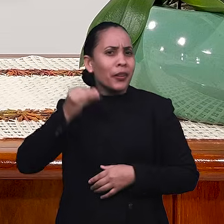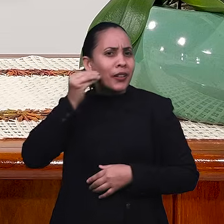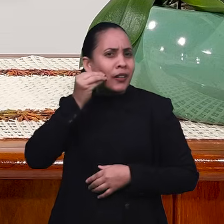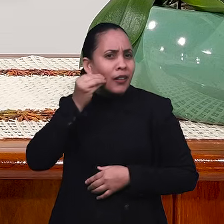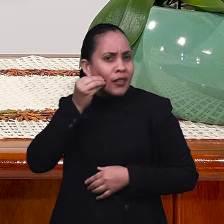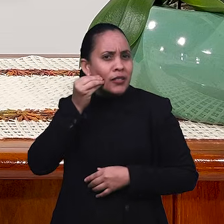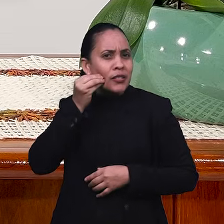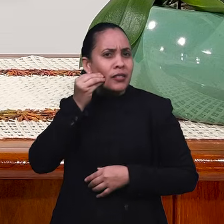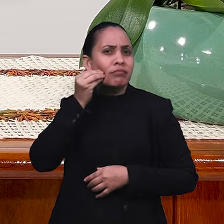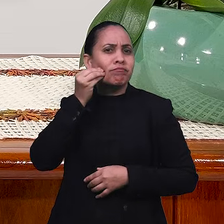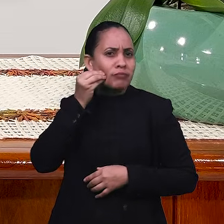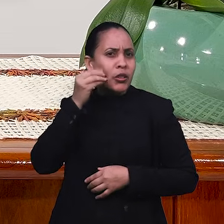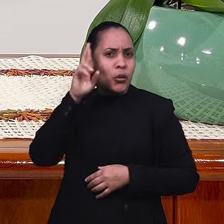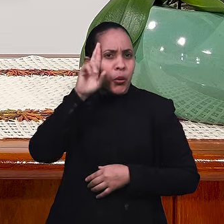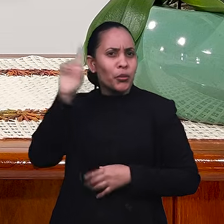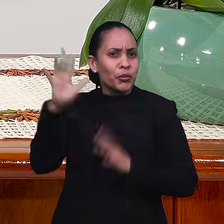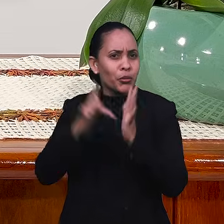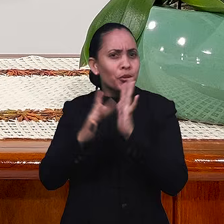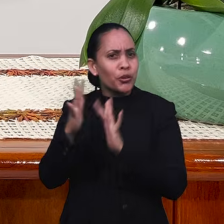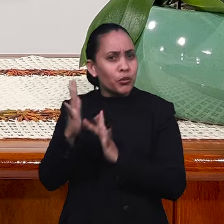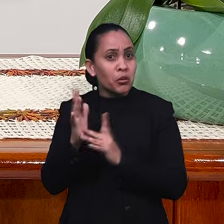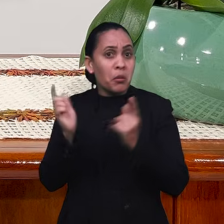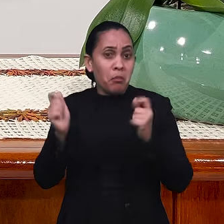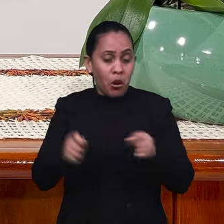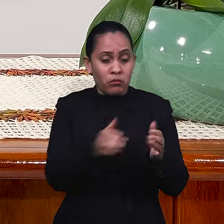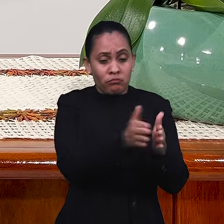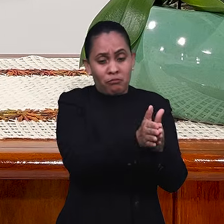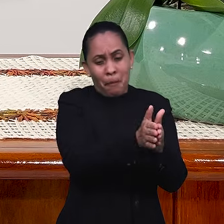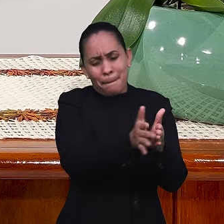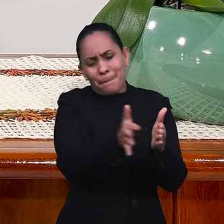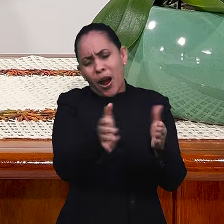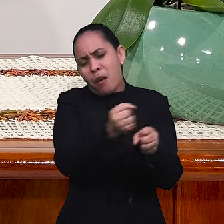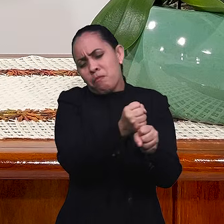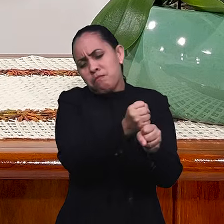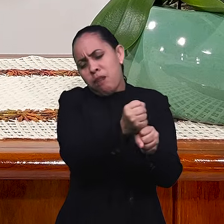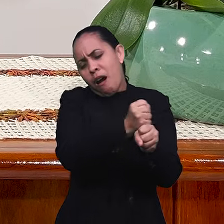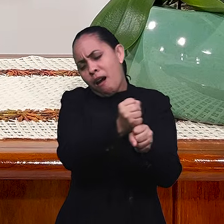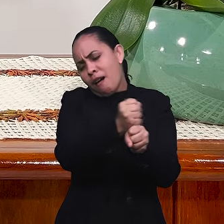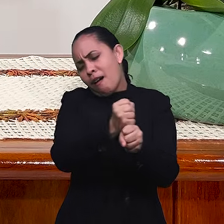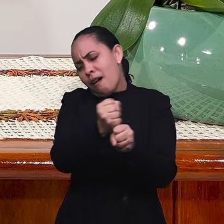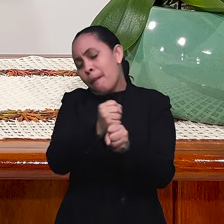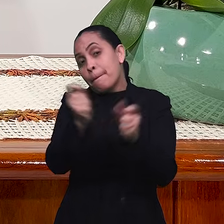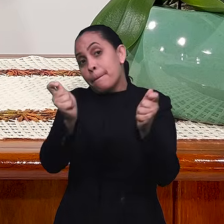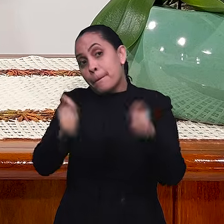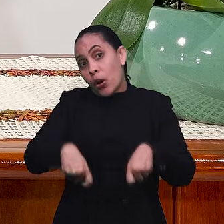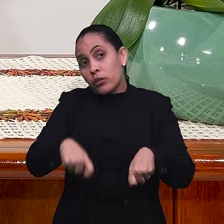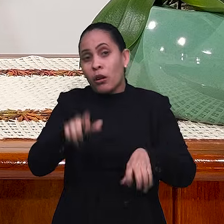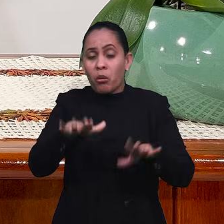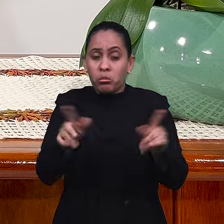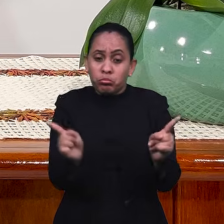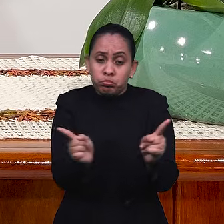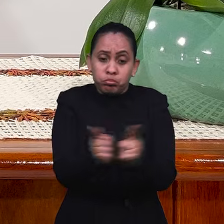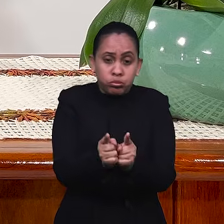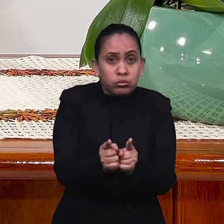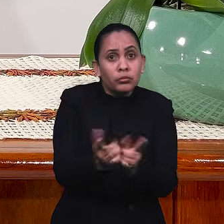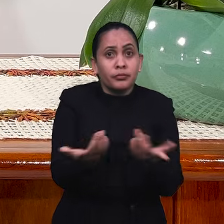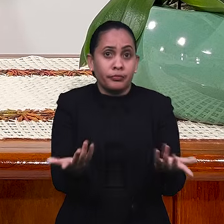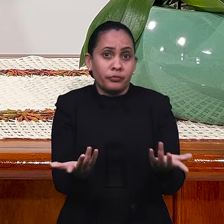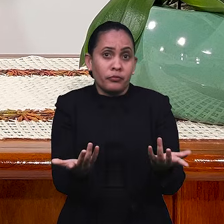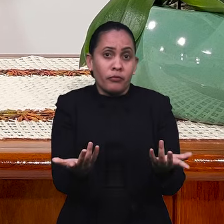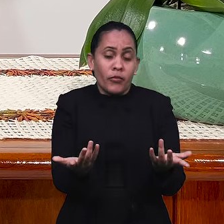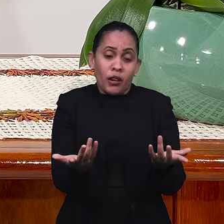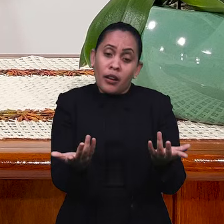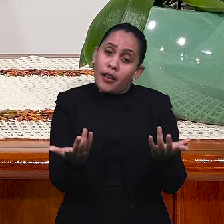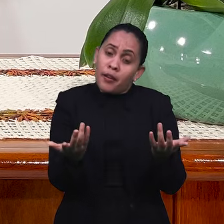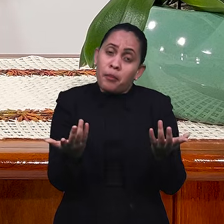com o Senhor Jesus, pode decorrer muitos anos, para alguns poucos anos. Nasceram em berço